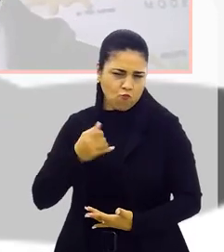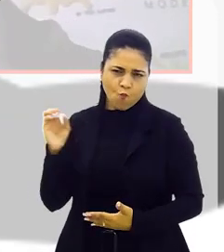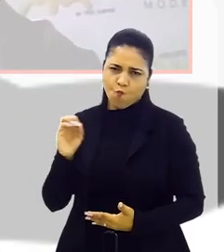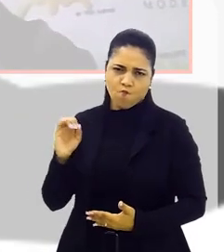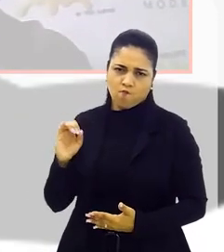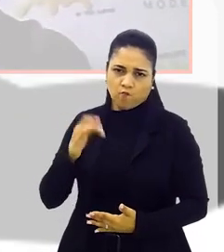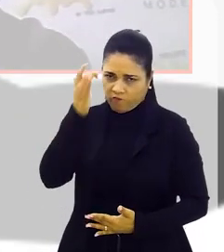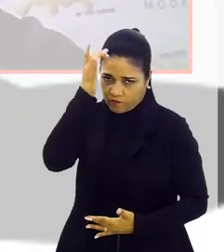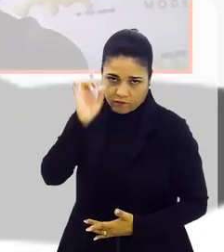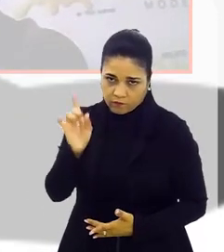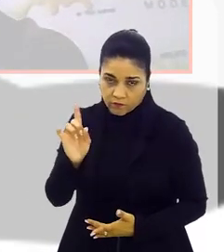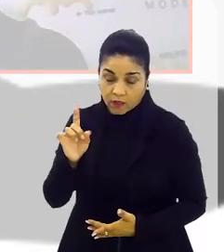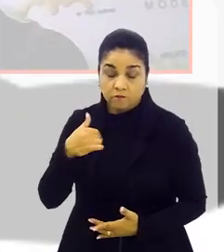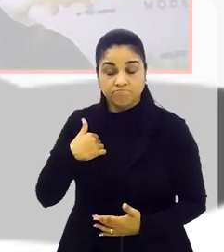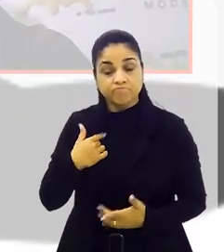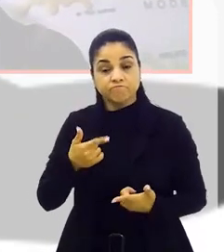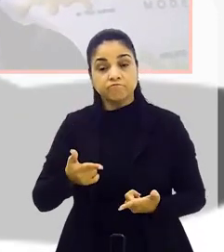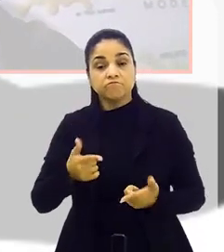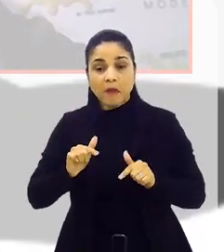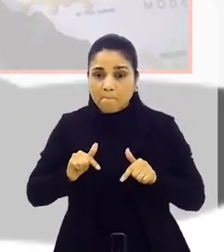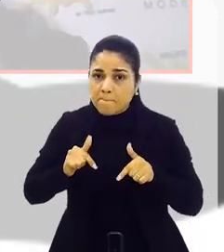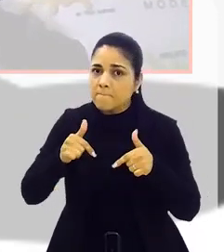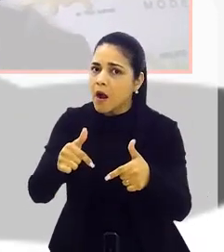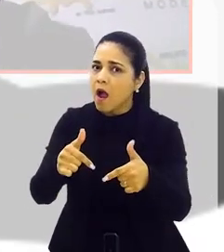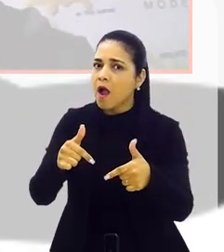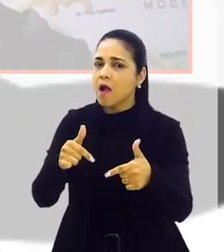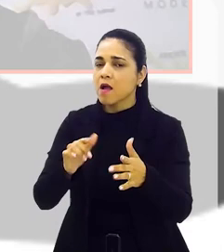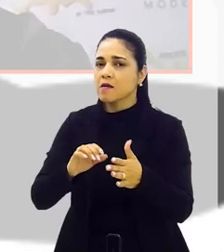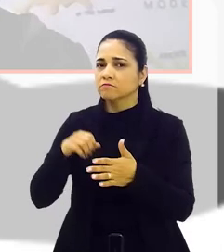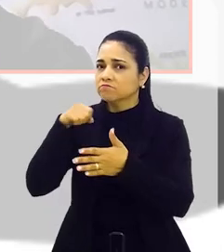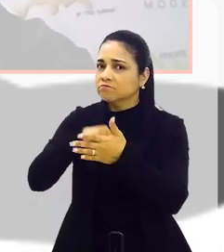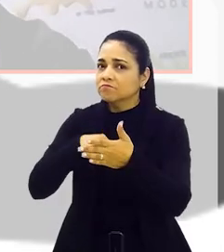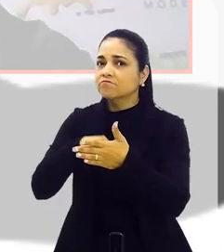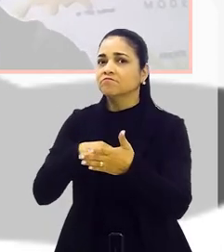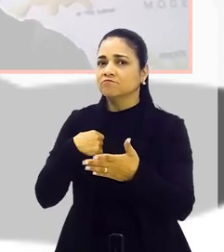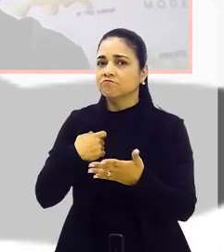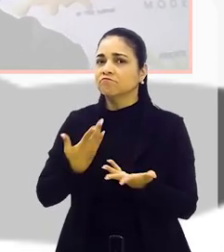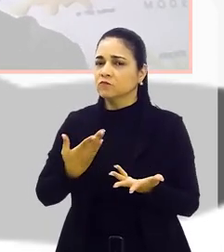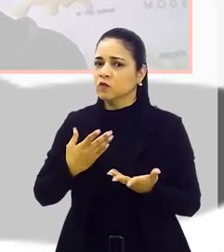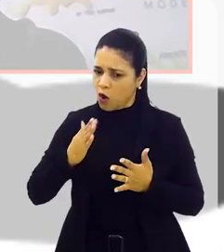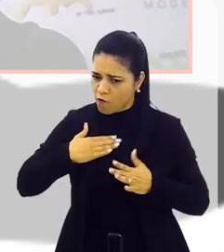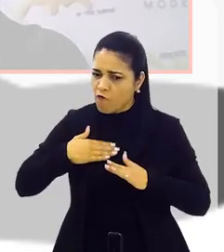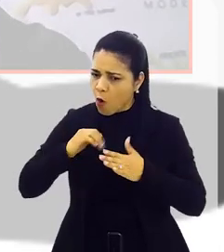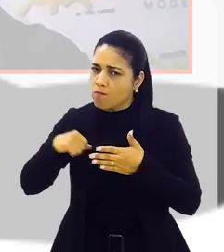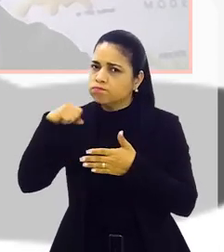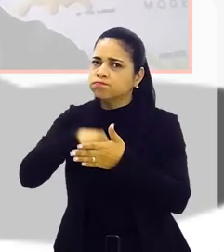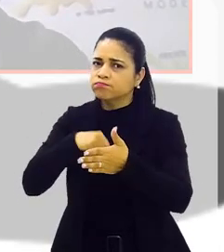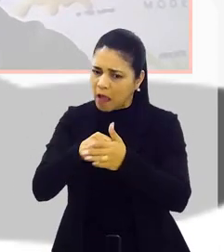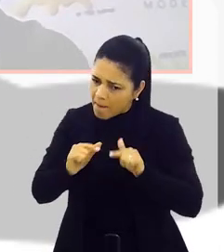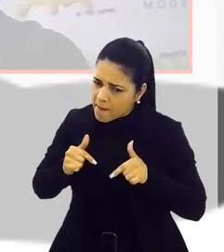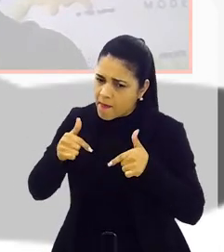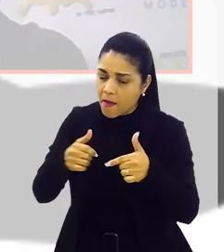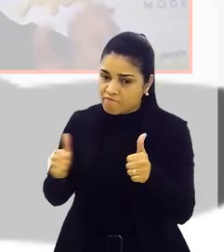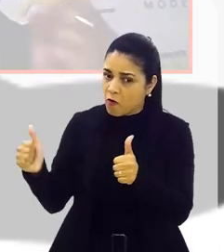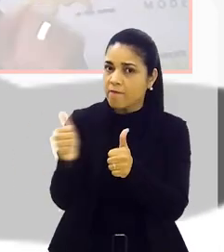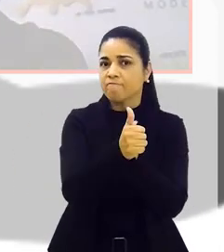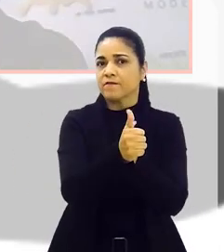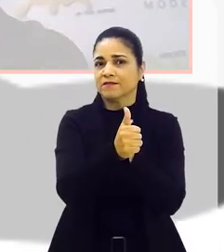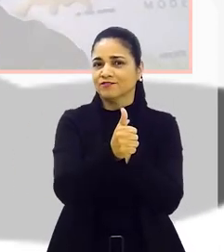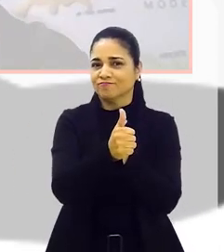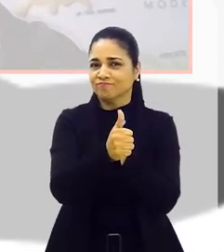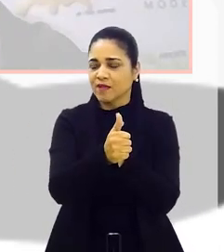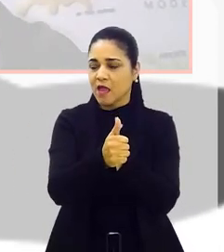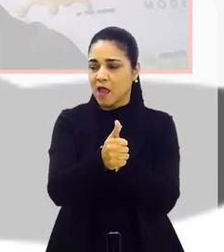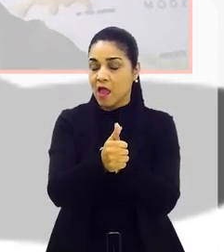para mim que seria fácil. E eu fui e falei: cara, eu vou à luta. Eu vou correr